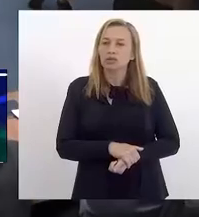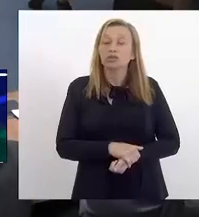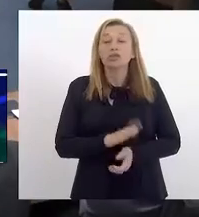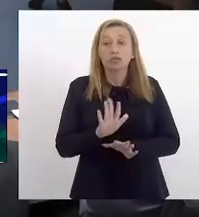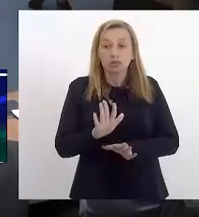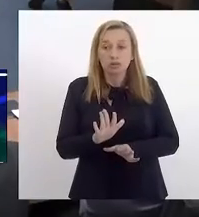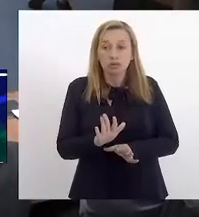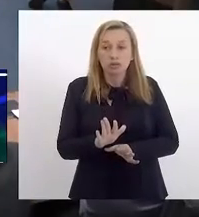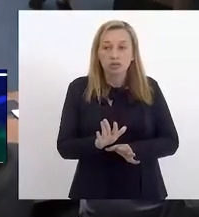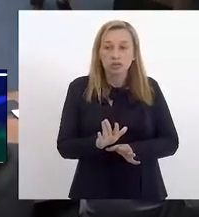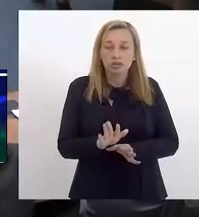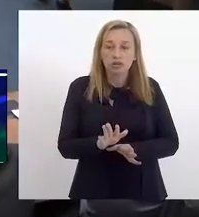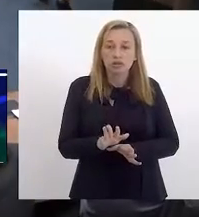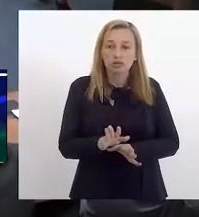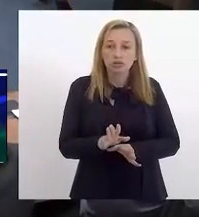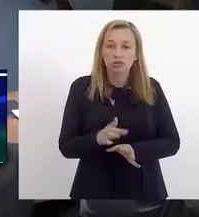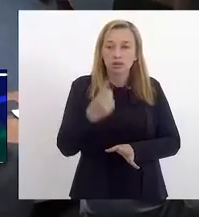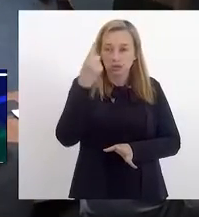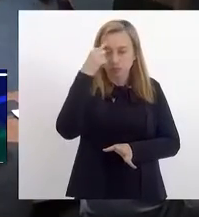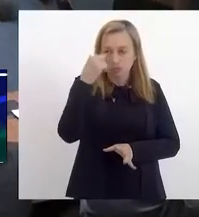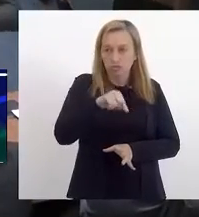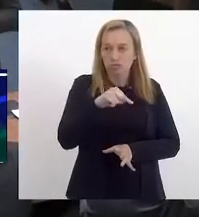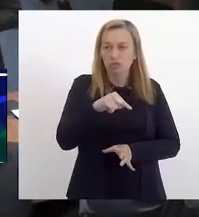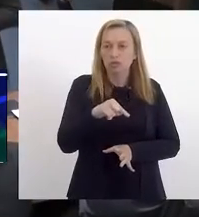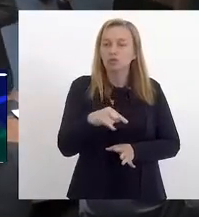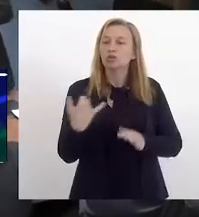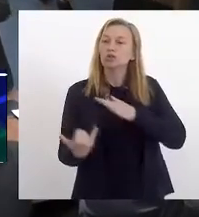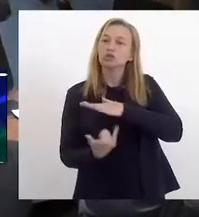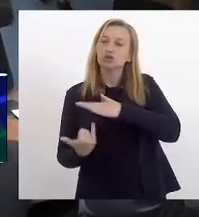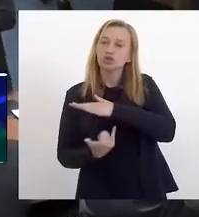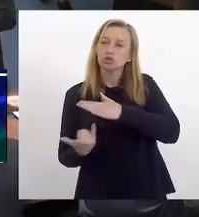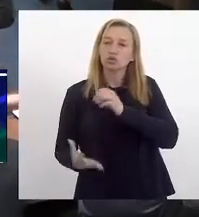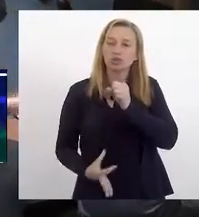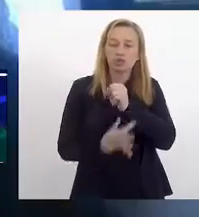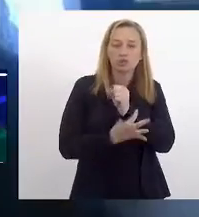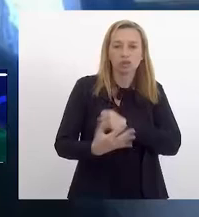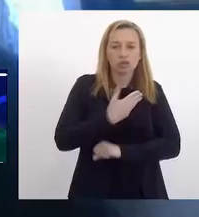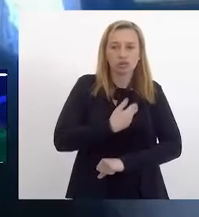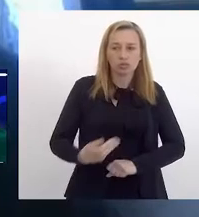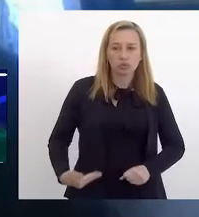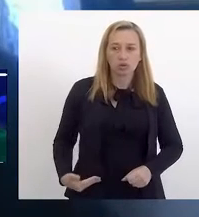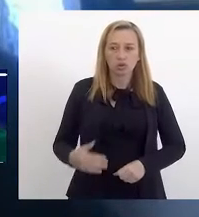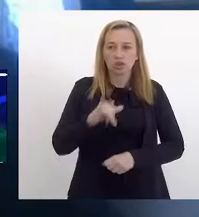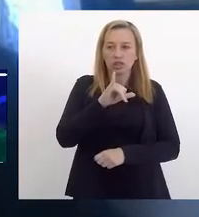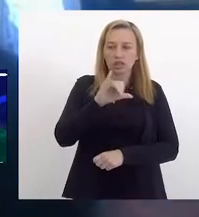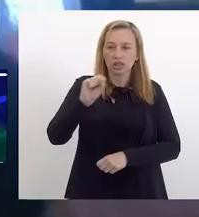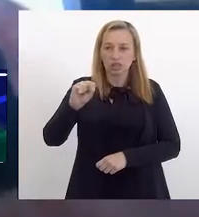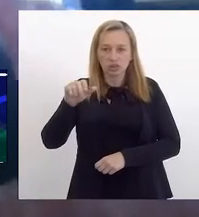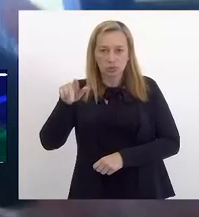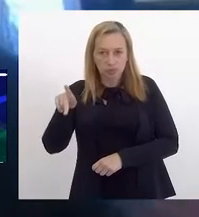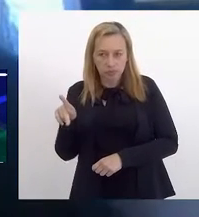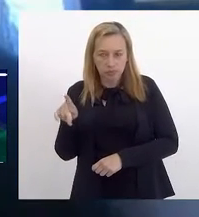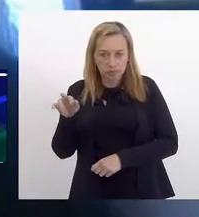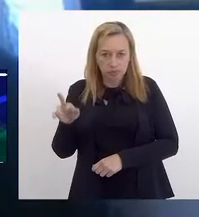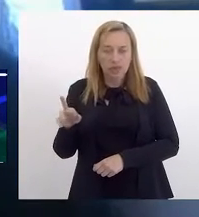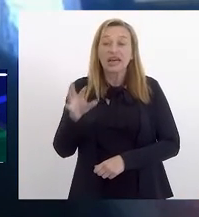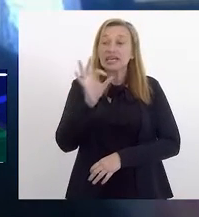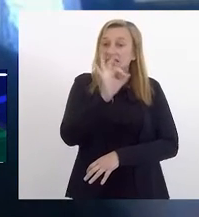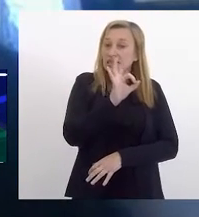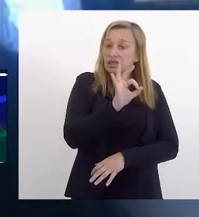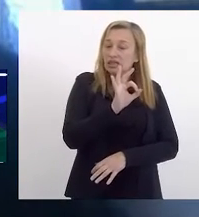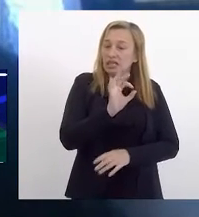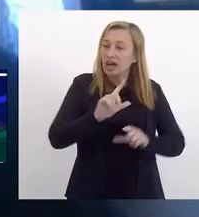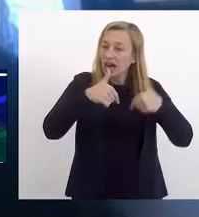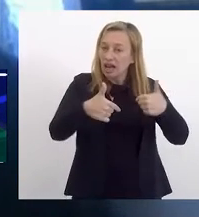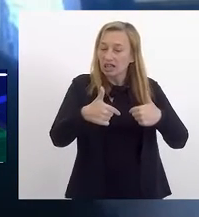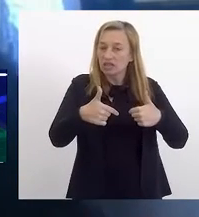que determina que o Instituto de Segurança Pública, o ISPE, sistematize